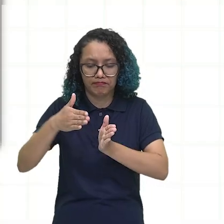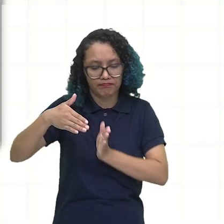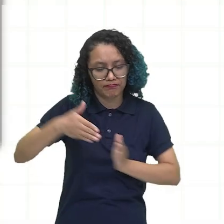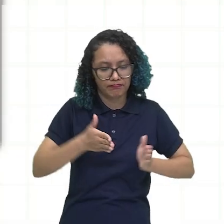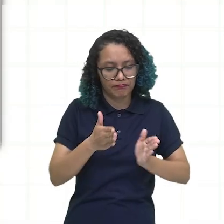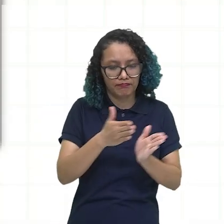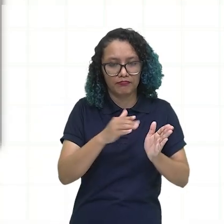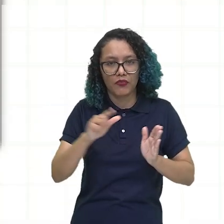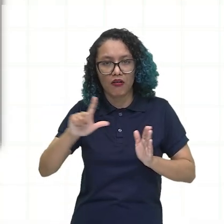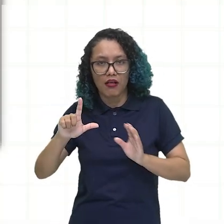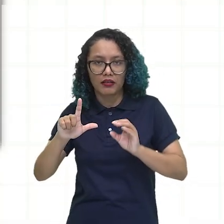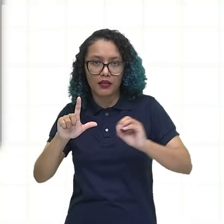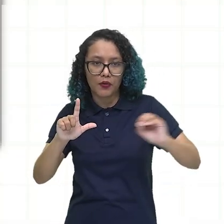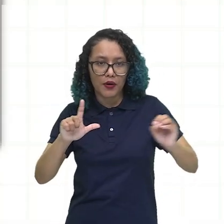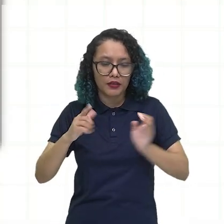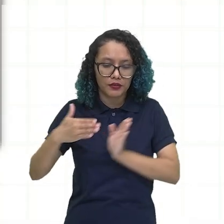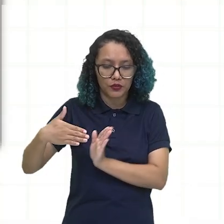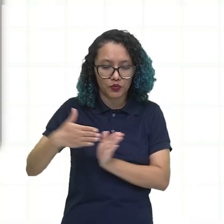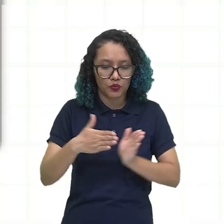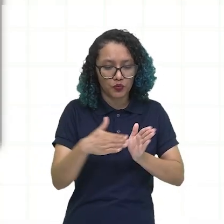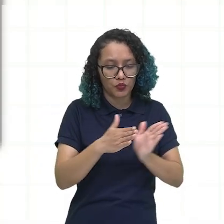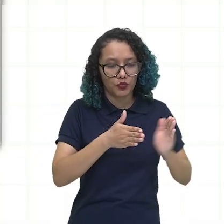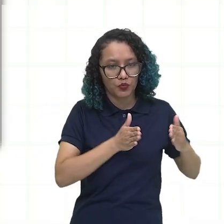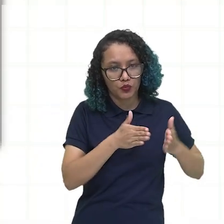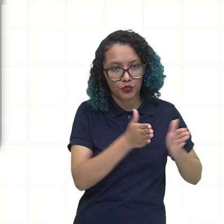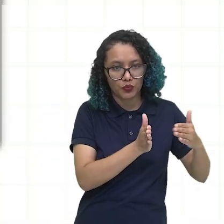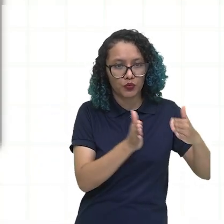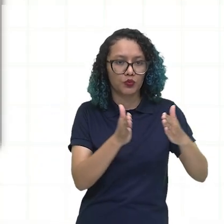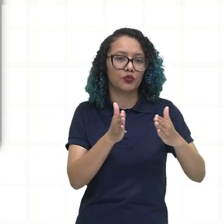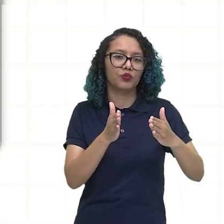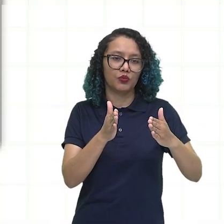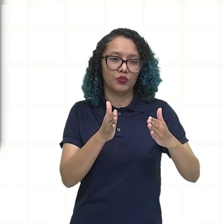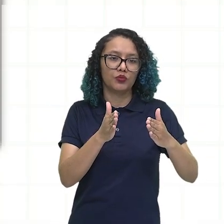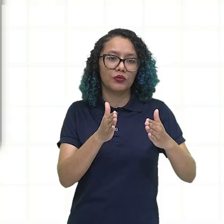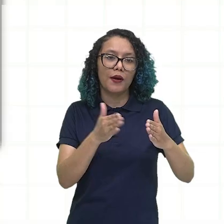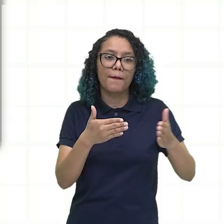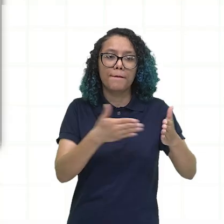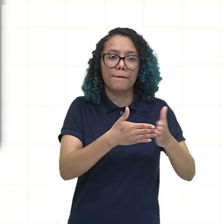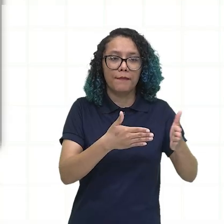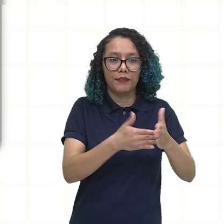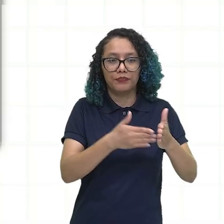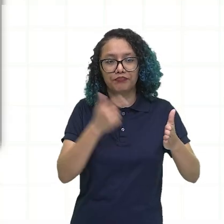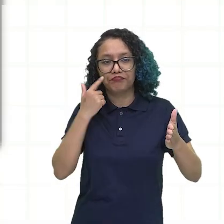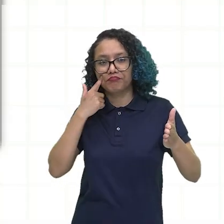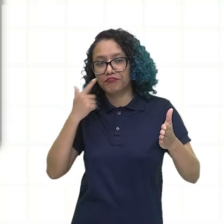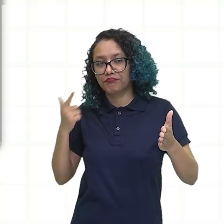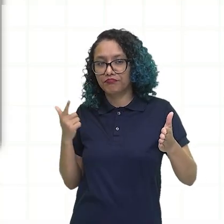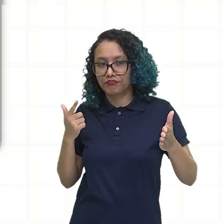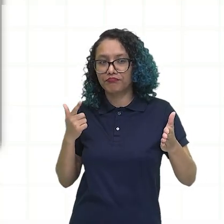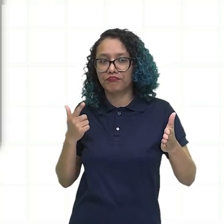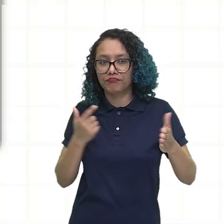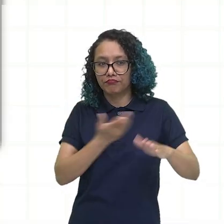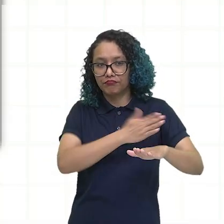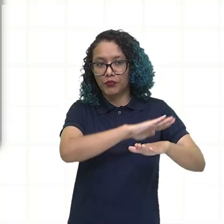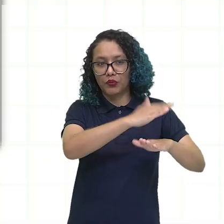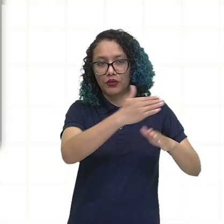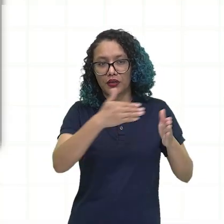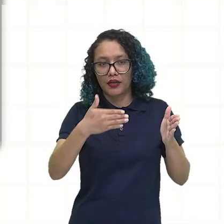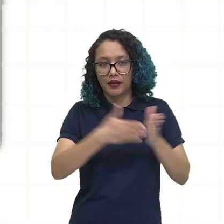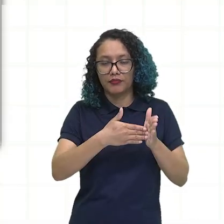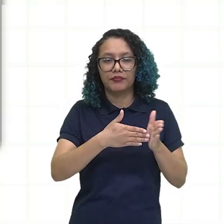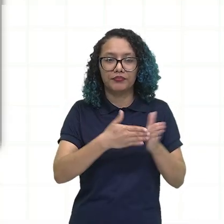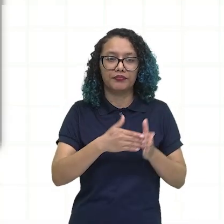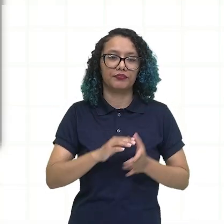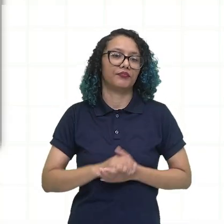o levantamento aqui dos Andes, foi sendo o quê? Interrompida, certo? E aí nós temos aqui a